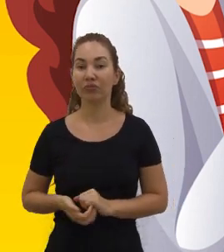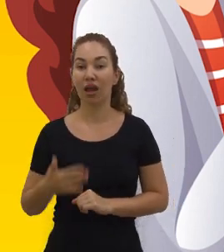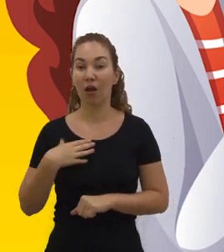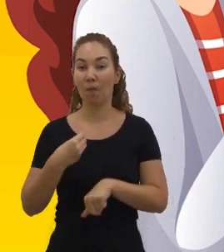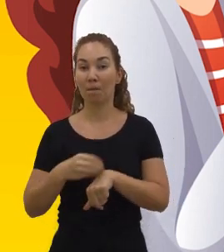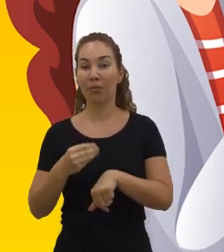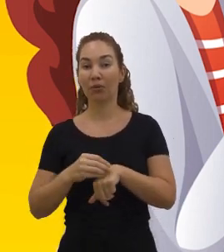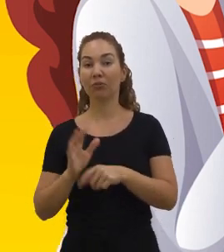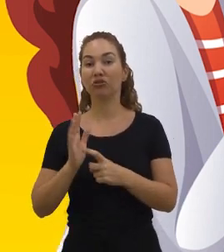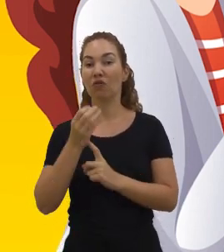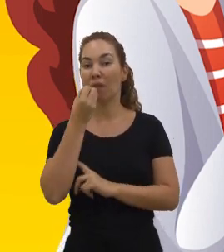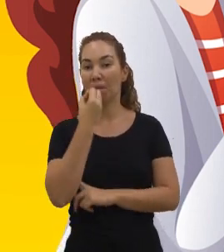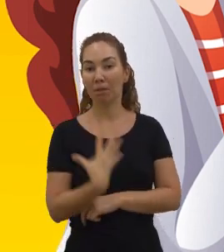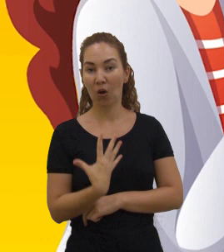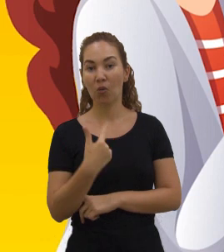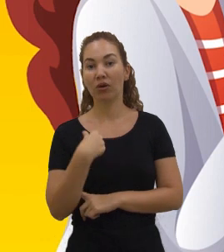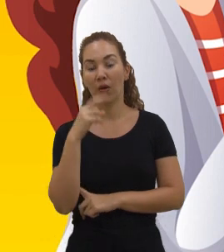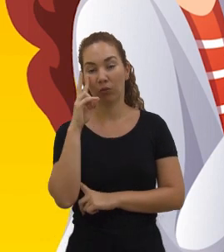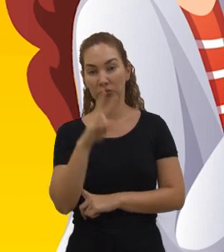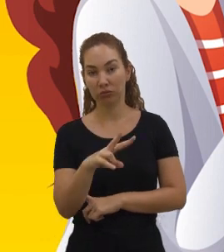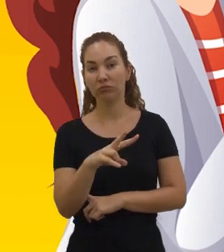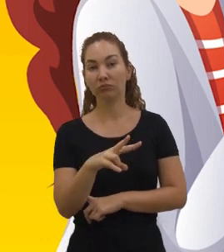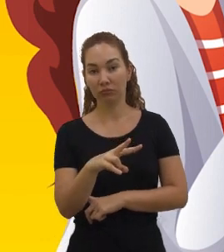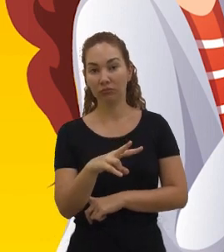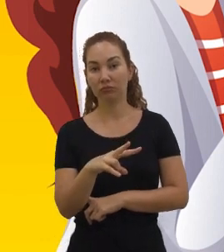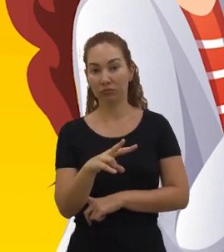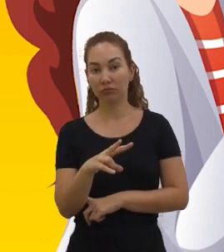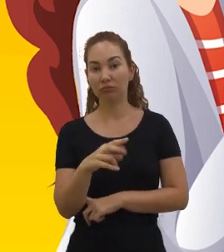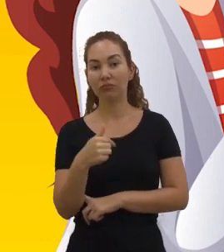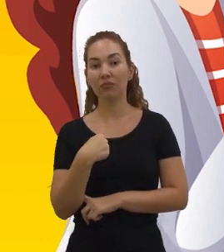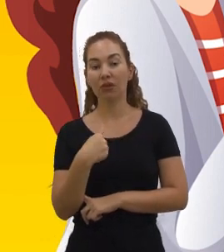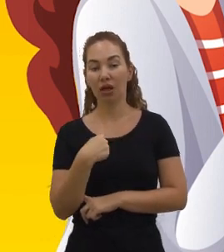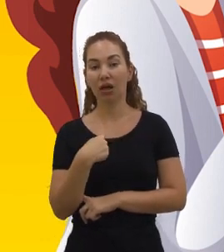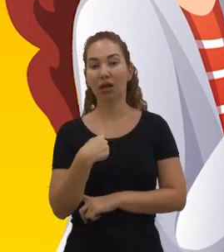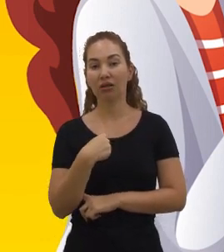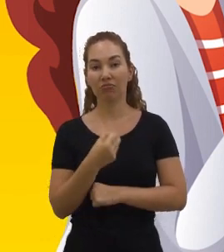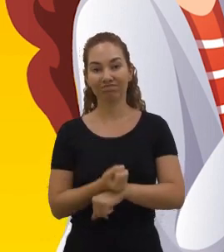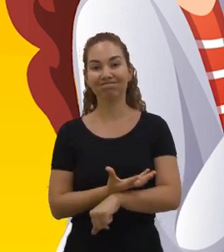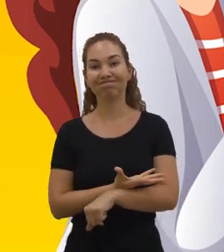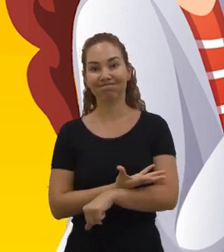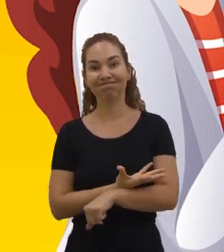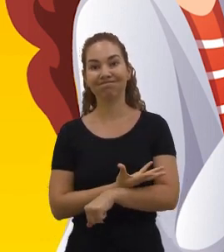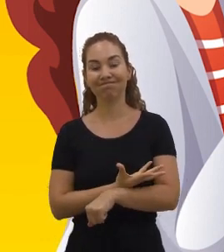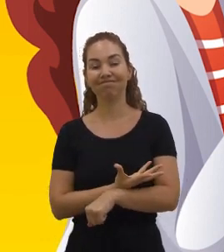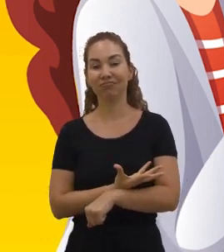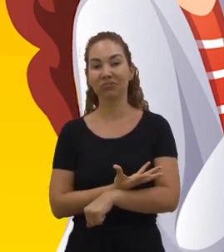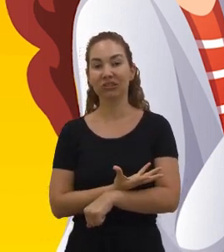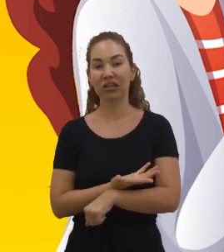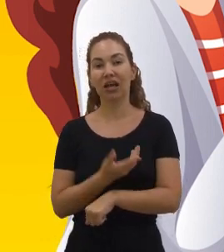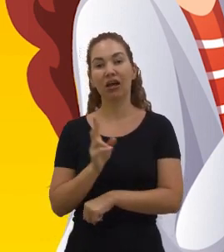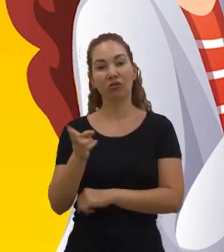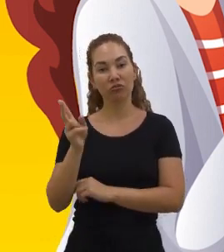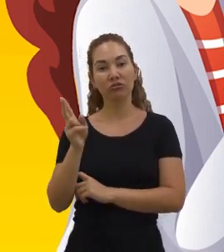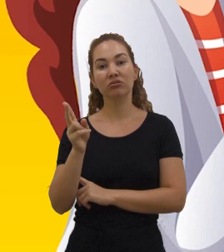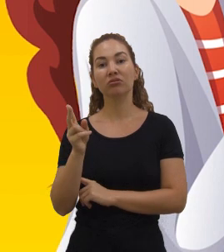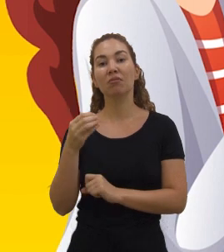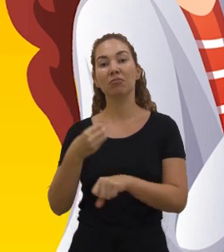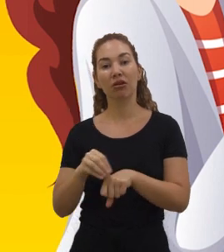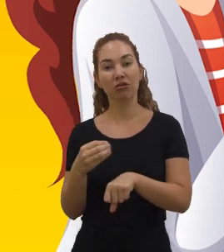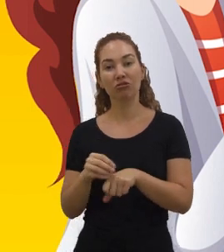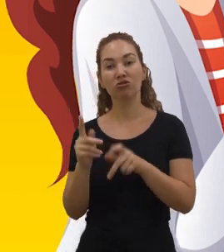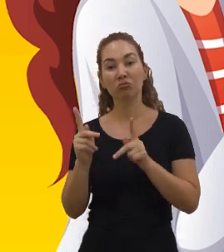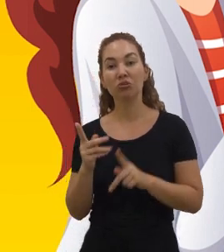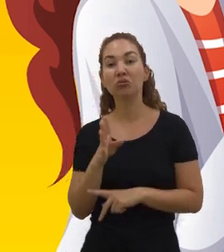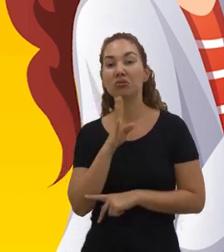minha dica de um filme muito bom que assim eu assisti e me deixou muito emocionado e que eu sempre indico para quem